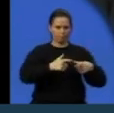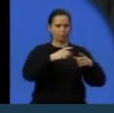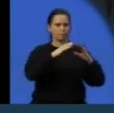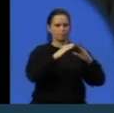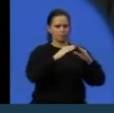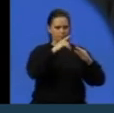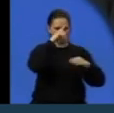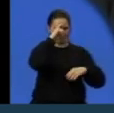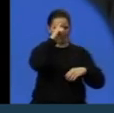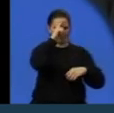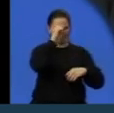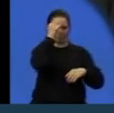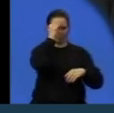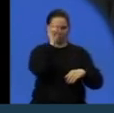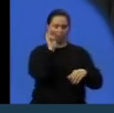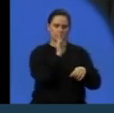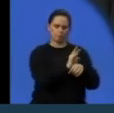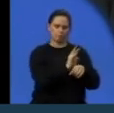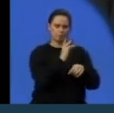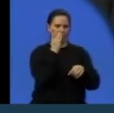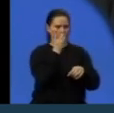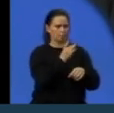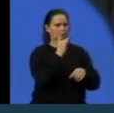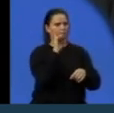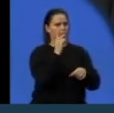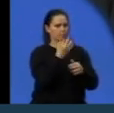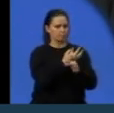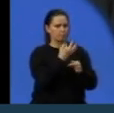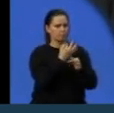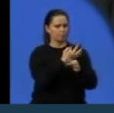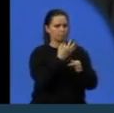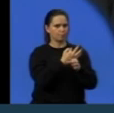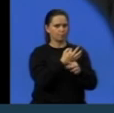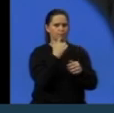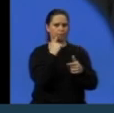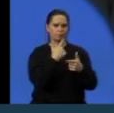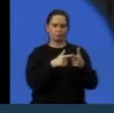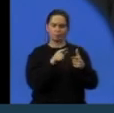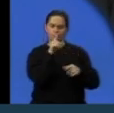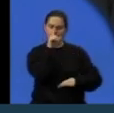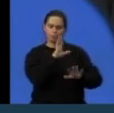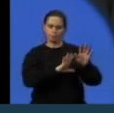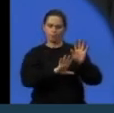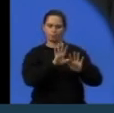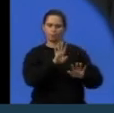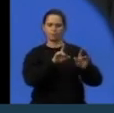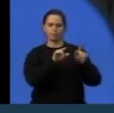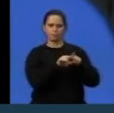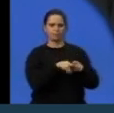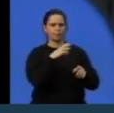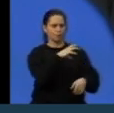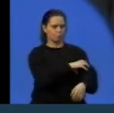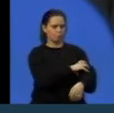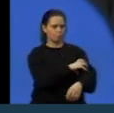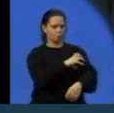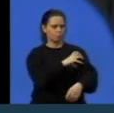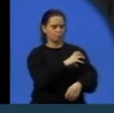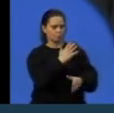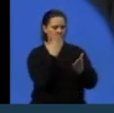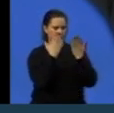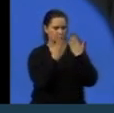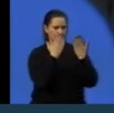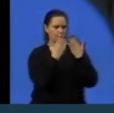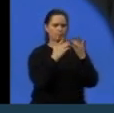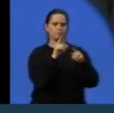Saúde, engloba o controle de vários fatores de riscos vasculares, como a pressão arterial,